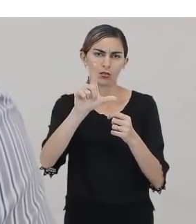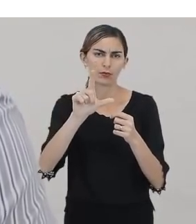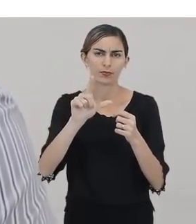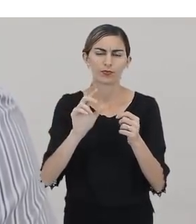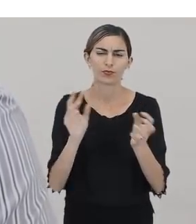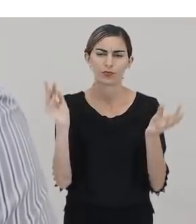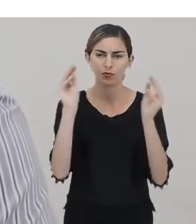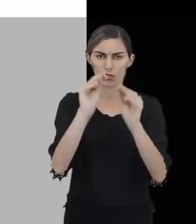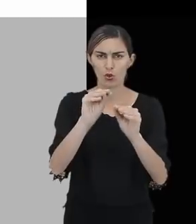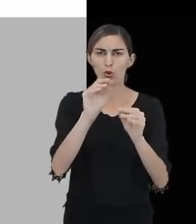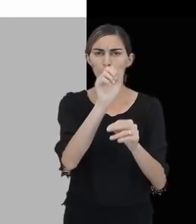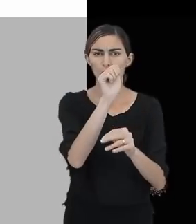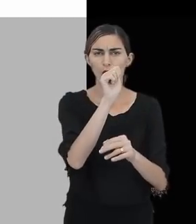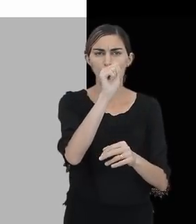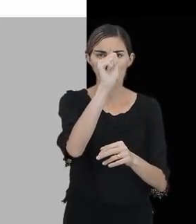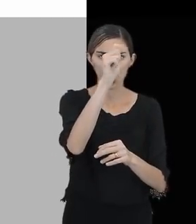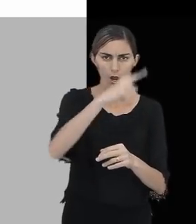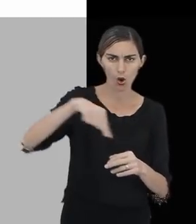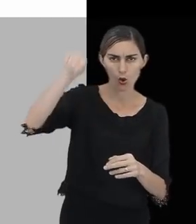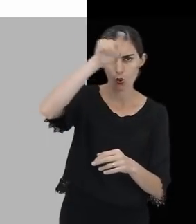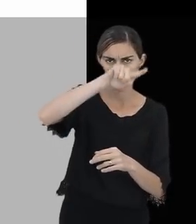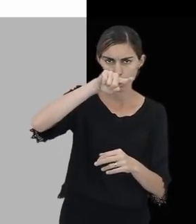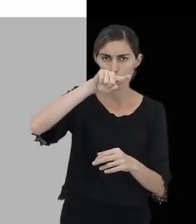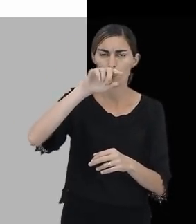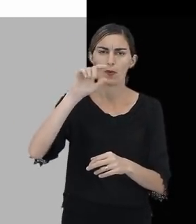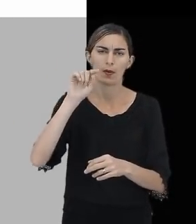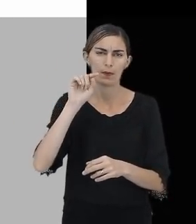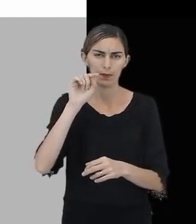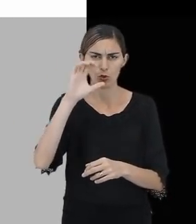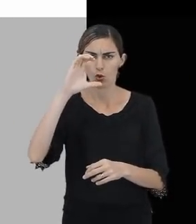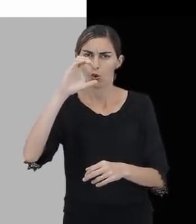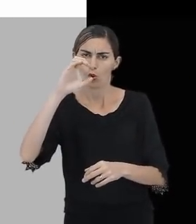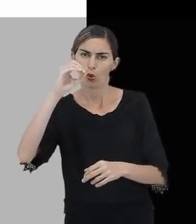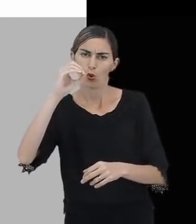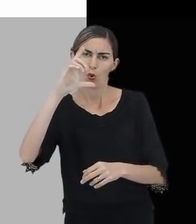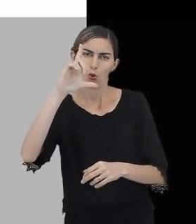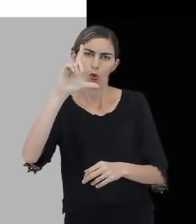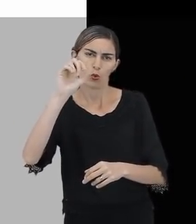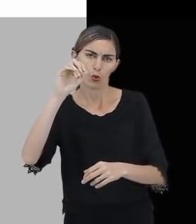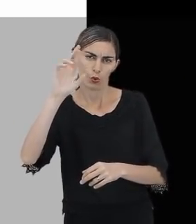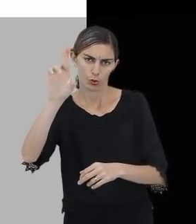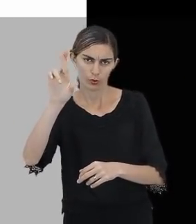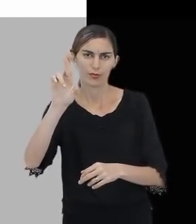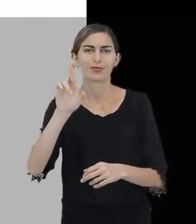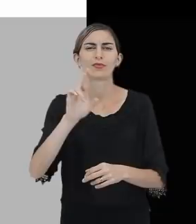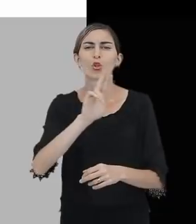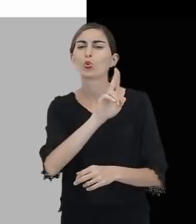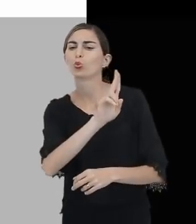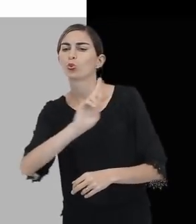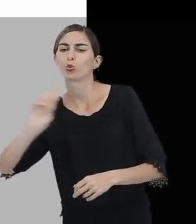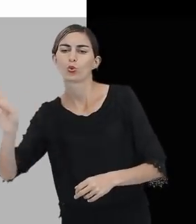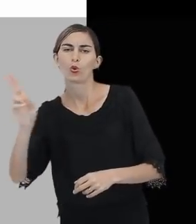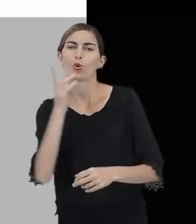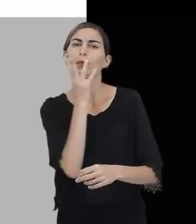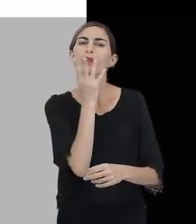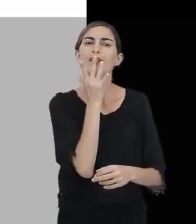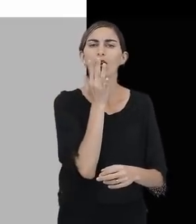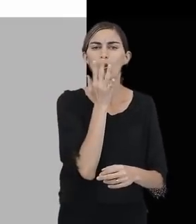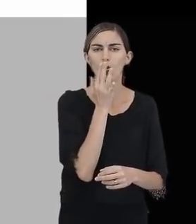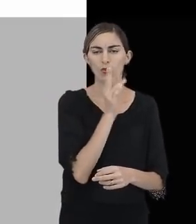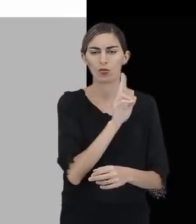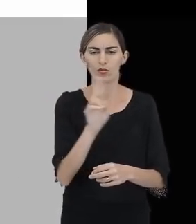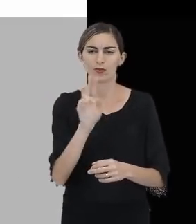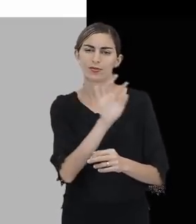colocar @color. Antes era @string para mensagem, para cor vai ser @color e o nome da cor. Vejam que aqui a